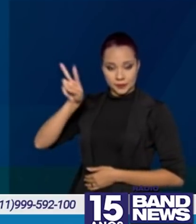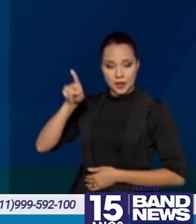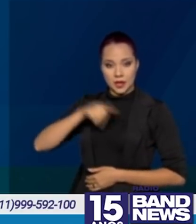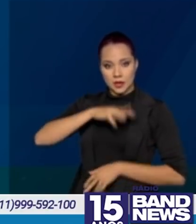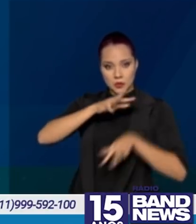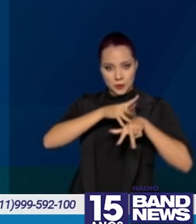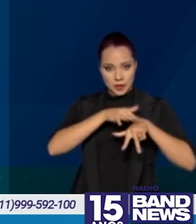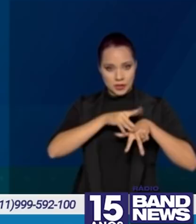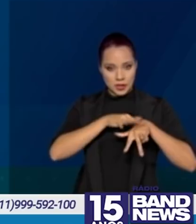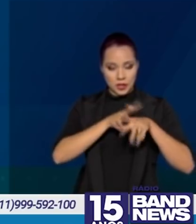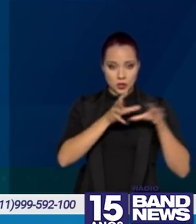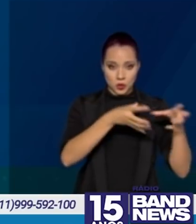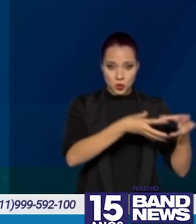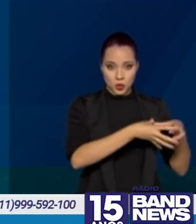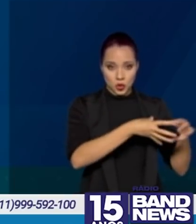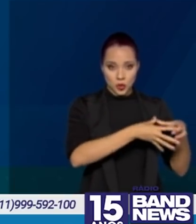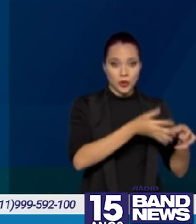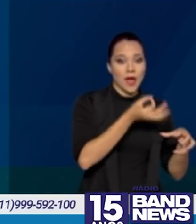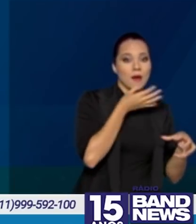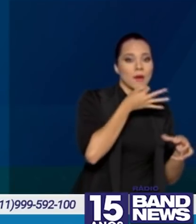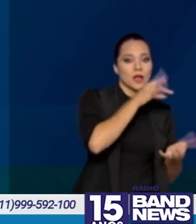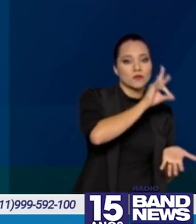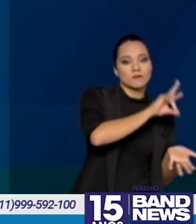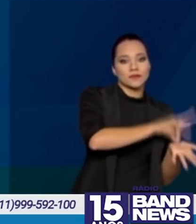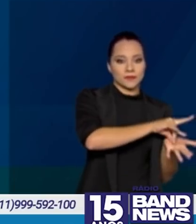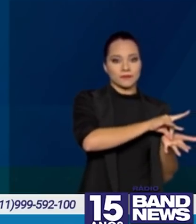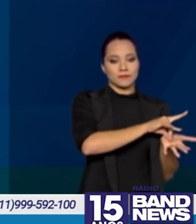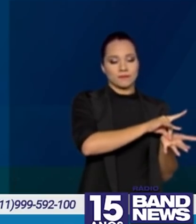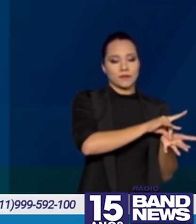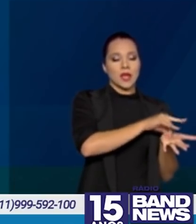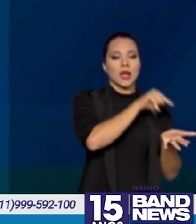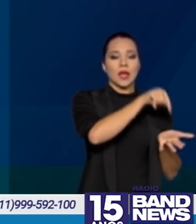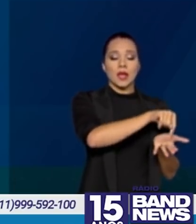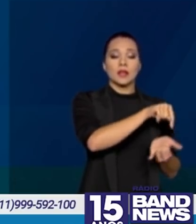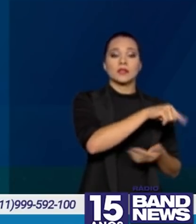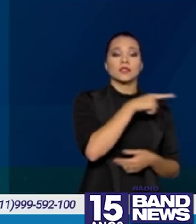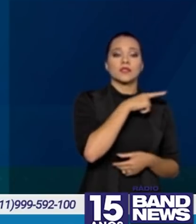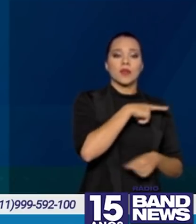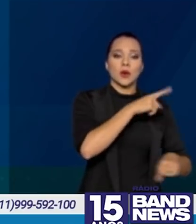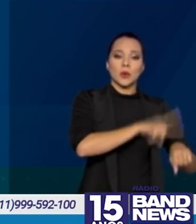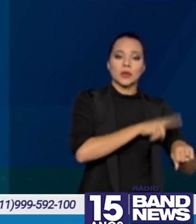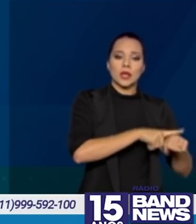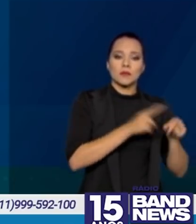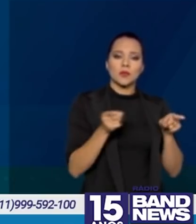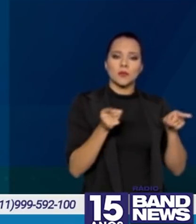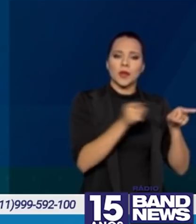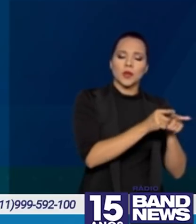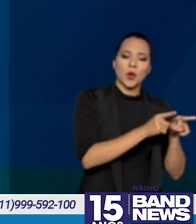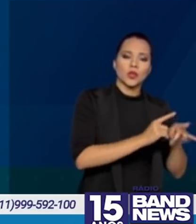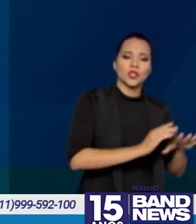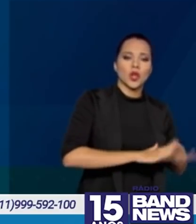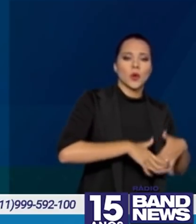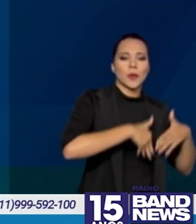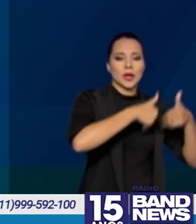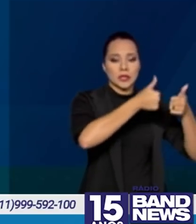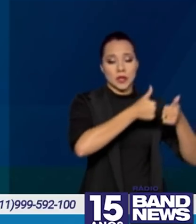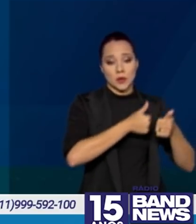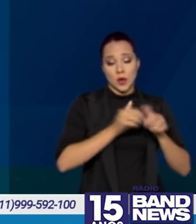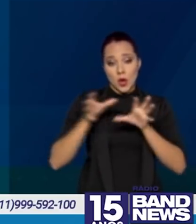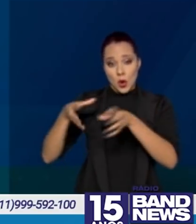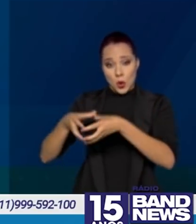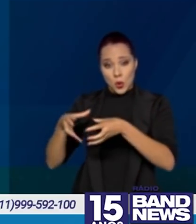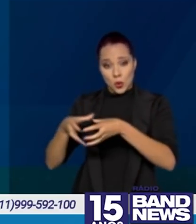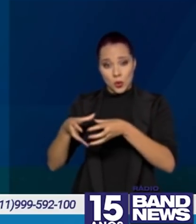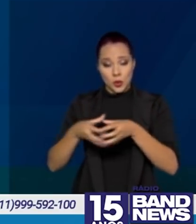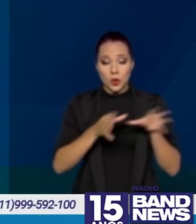né, depois de receber o Remdesivir. Vamos ouvir só um trechinho do que ela diz? Eles apresentaram um tempo menor de recuperação. Os pacientes no grupo